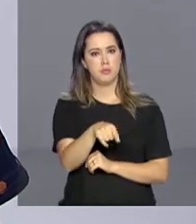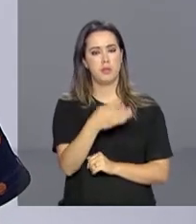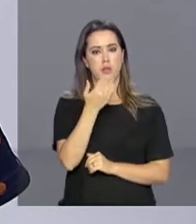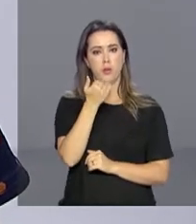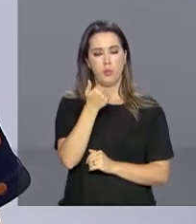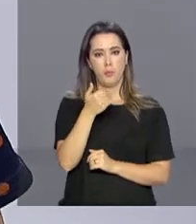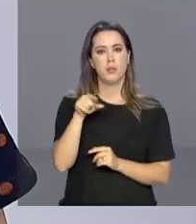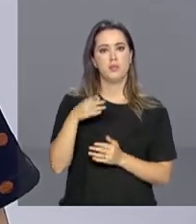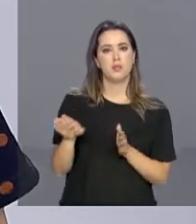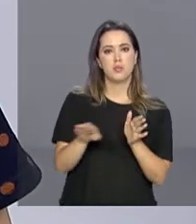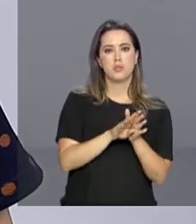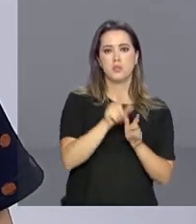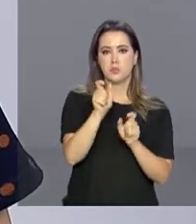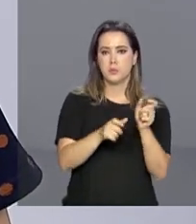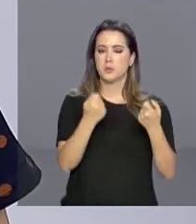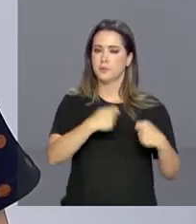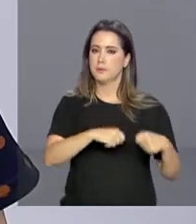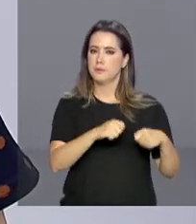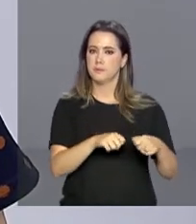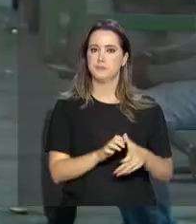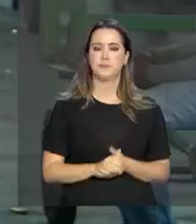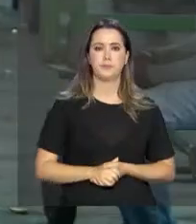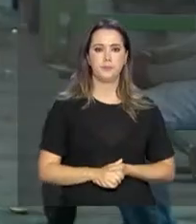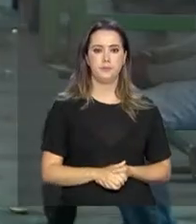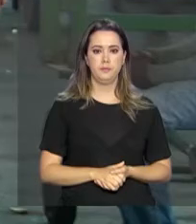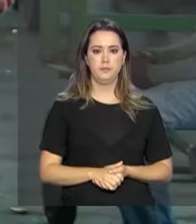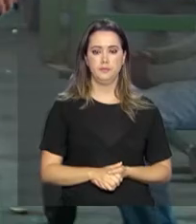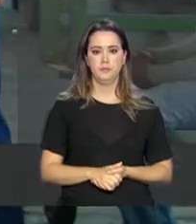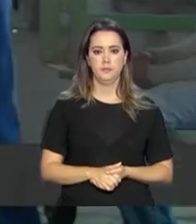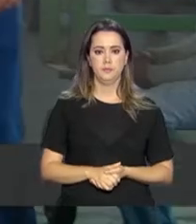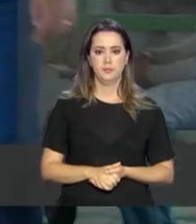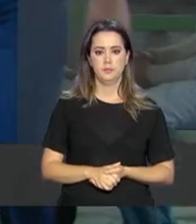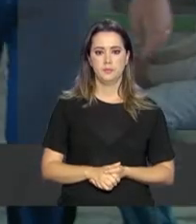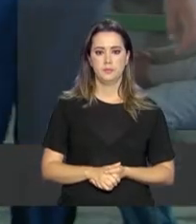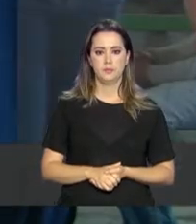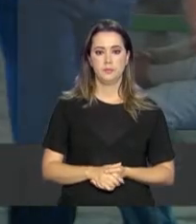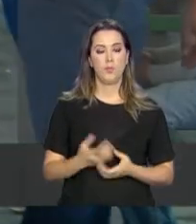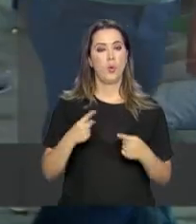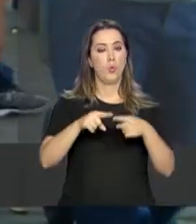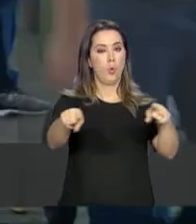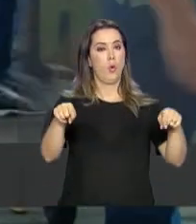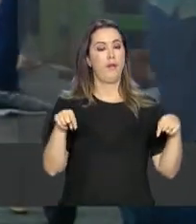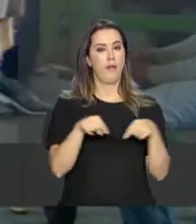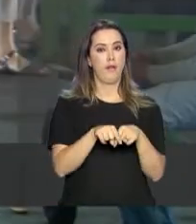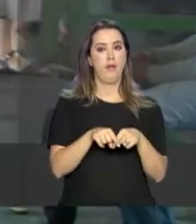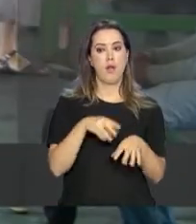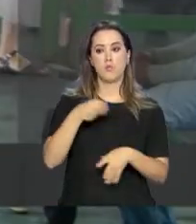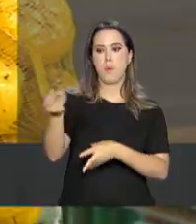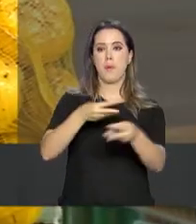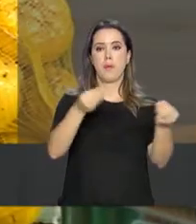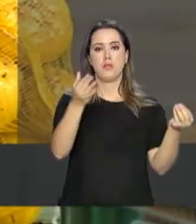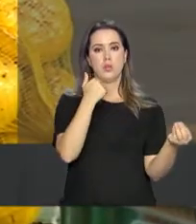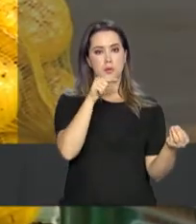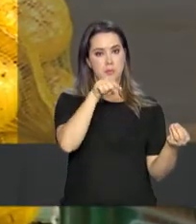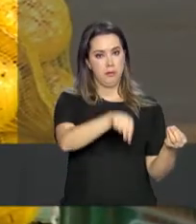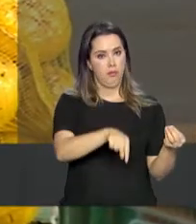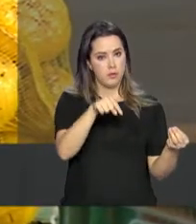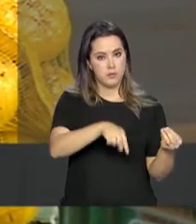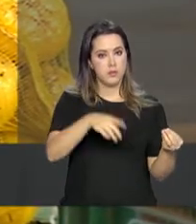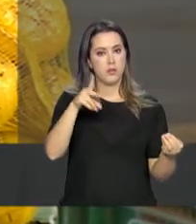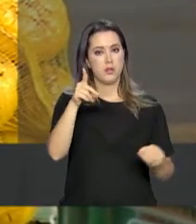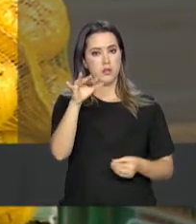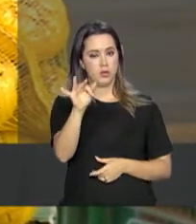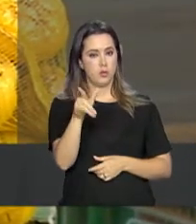comida chega no prato de que precisa a central de abastecimento do distrito federal recebe cerca de